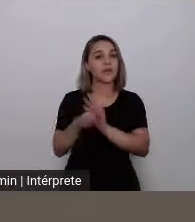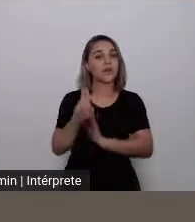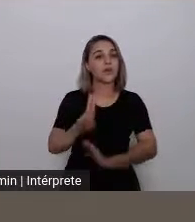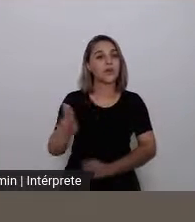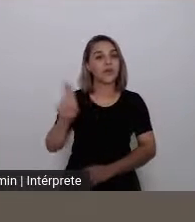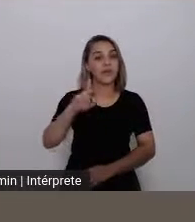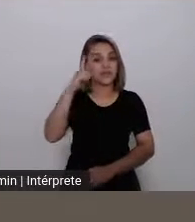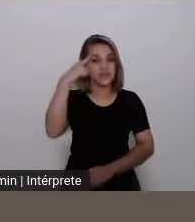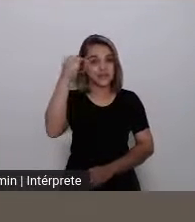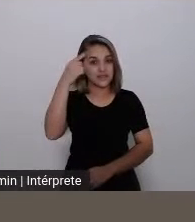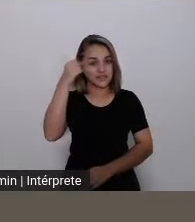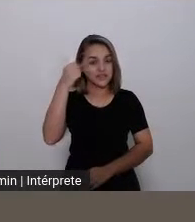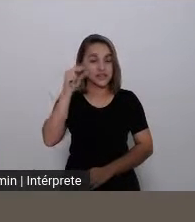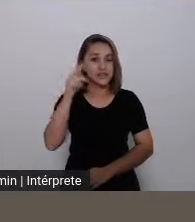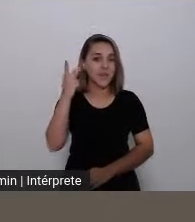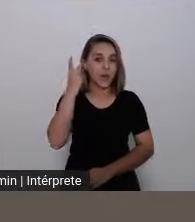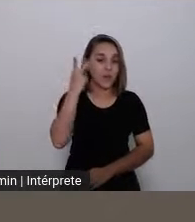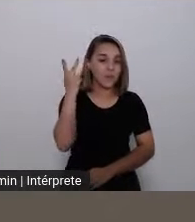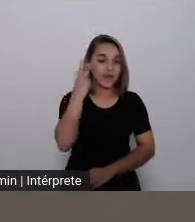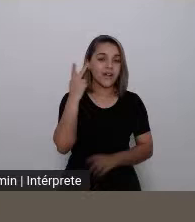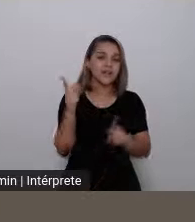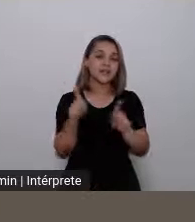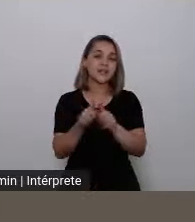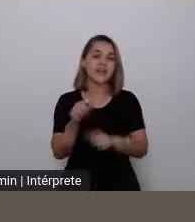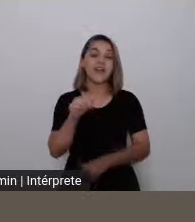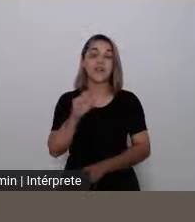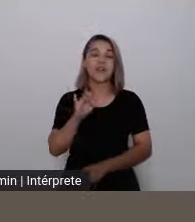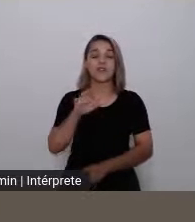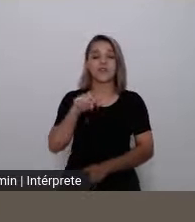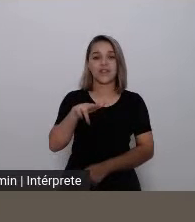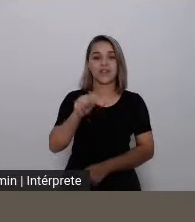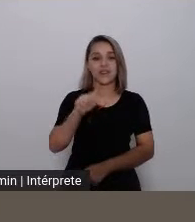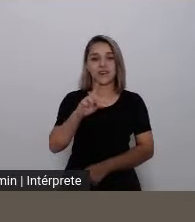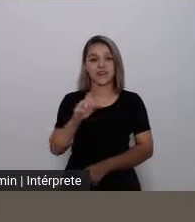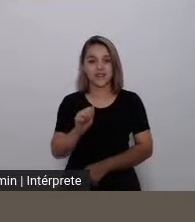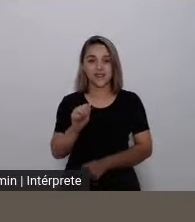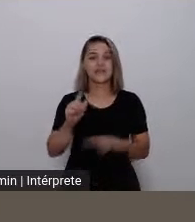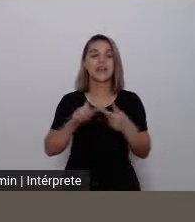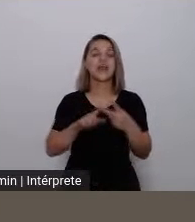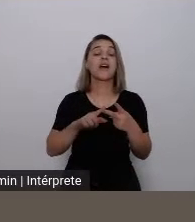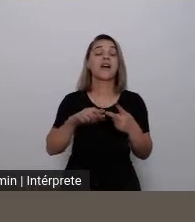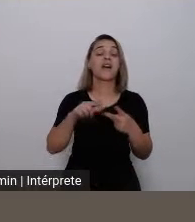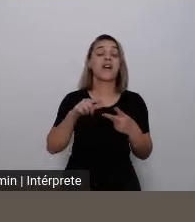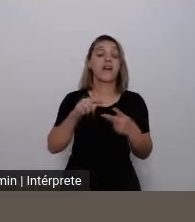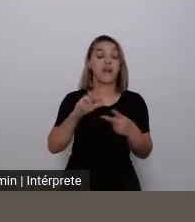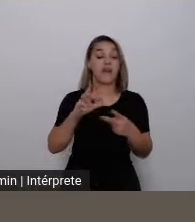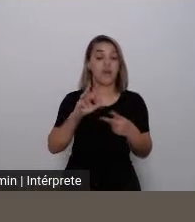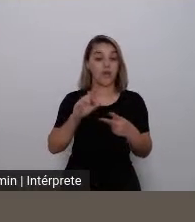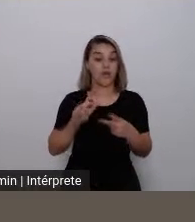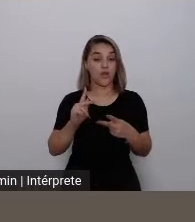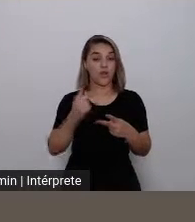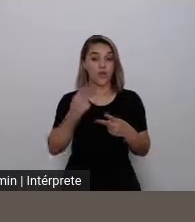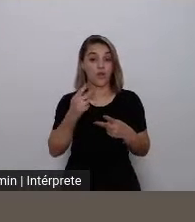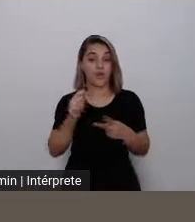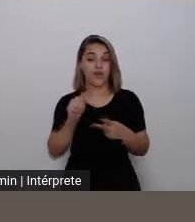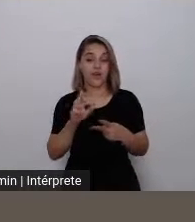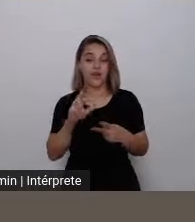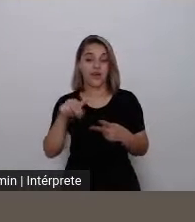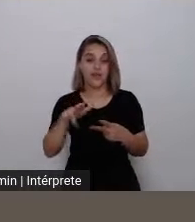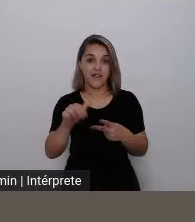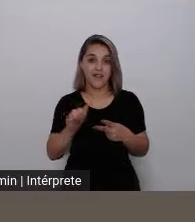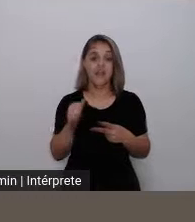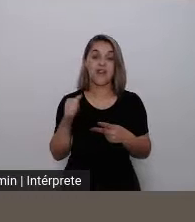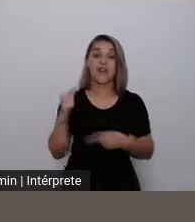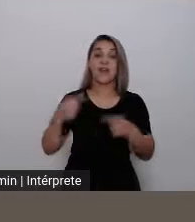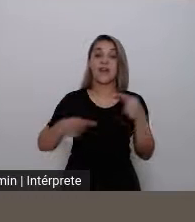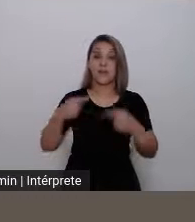pela Fernanda Pita, Valéria Piccoli e a Ohana Santos, da Pinacoteca de São Paulo. E é um programa que inclui debates nas quatro áreas